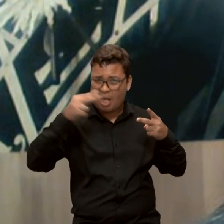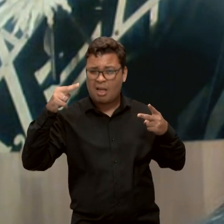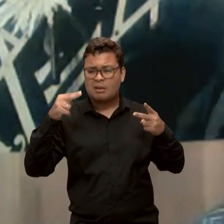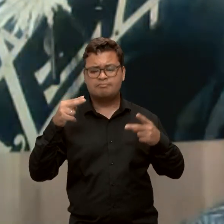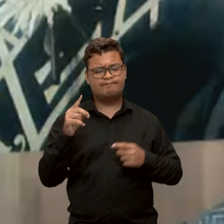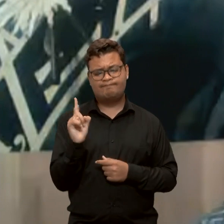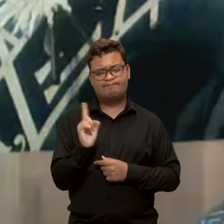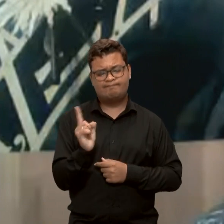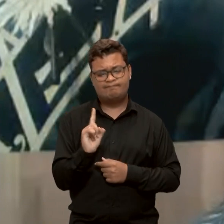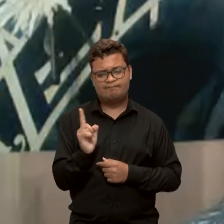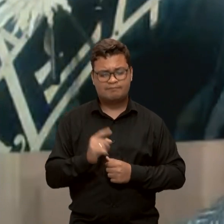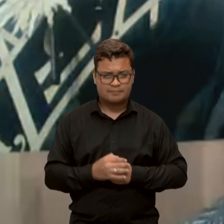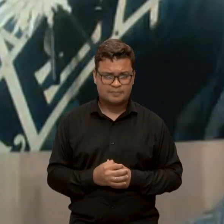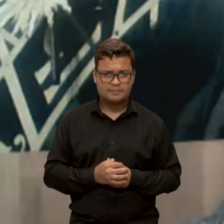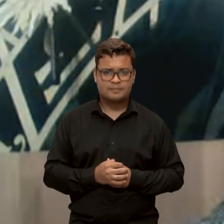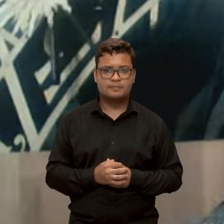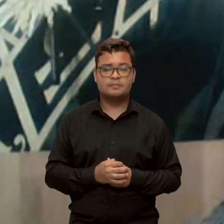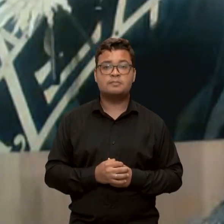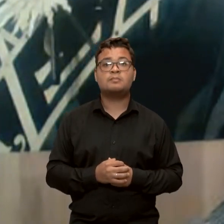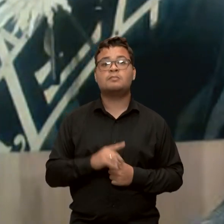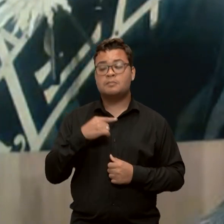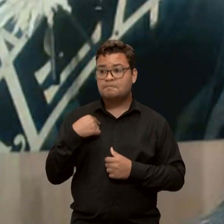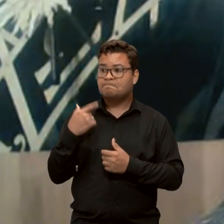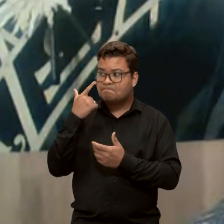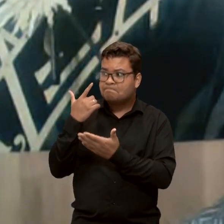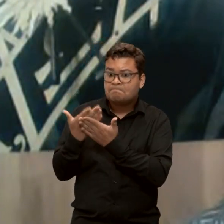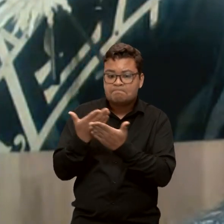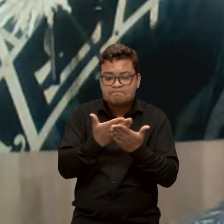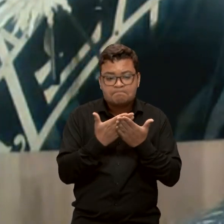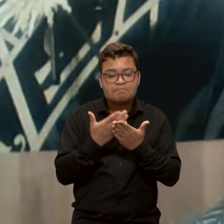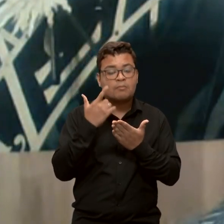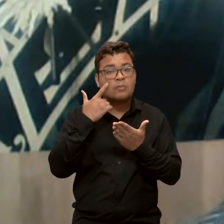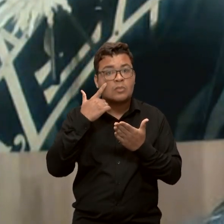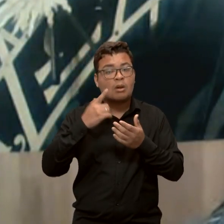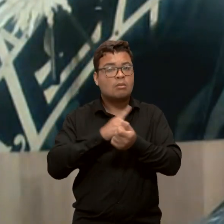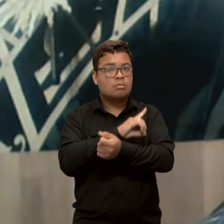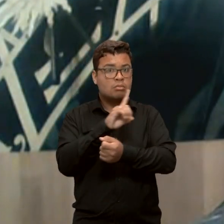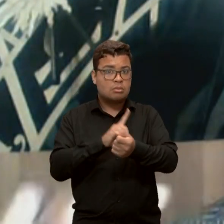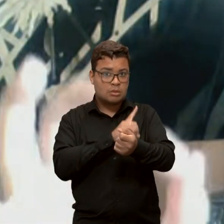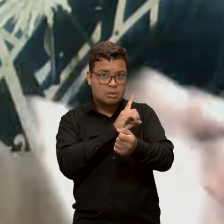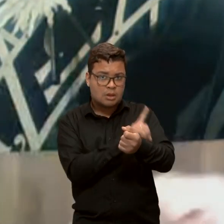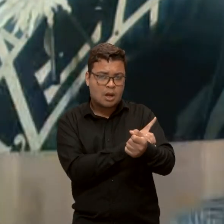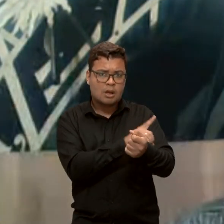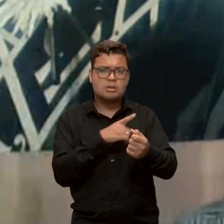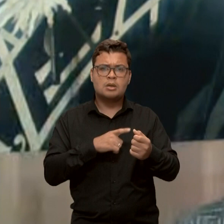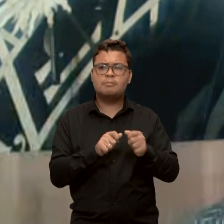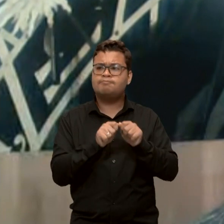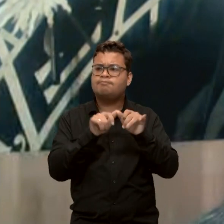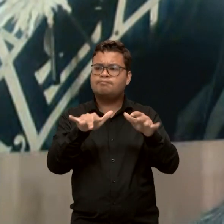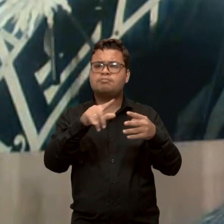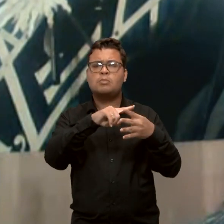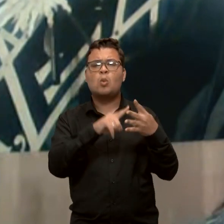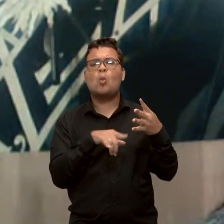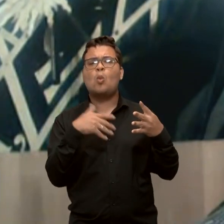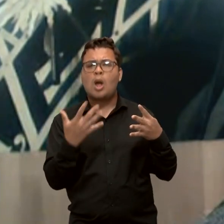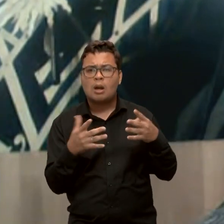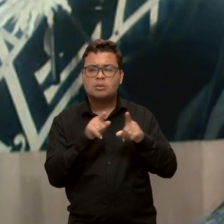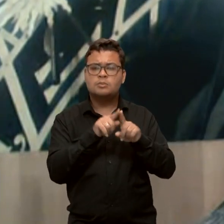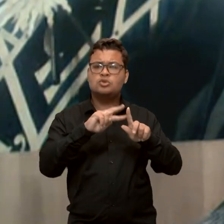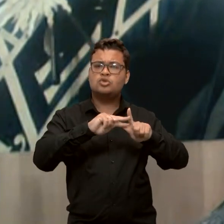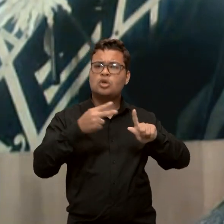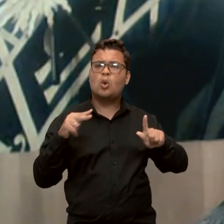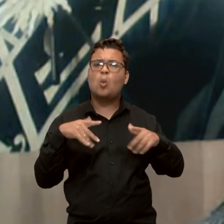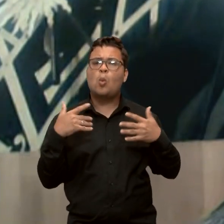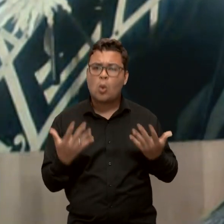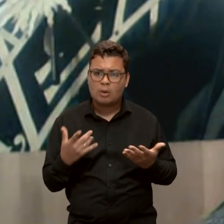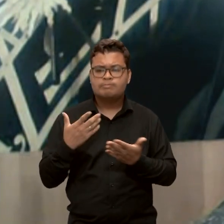ele não predominou. Então, esse aumento de 2022, ele não é por conta de nada assim. Mas a